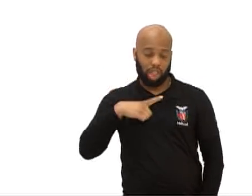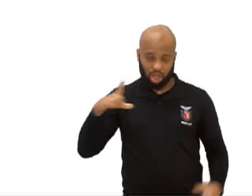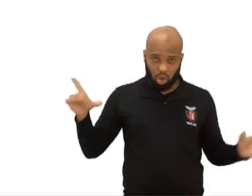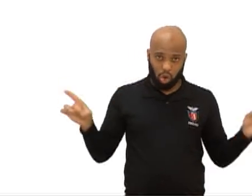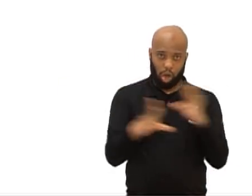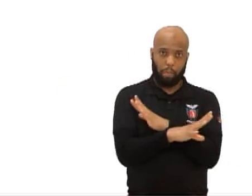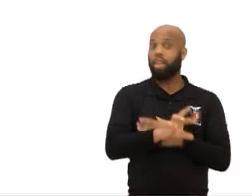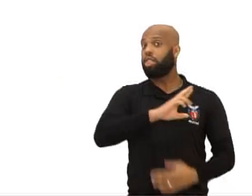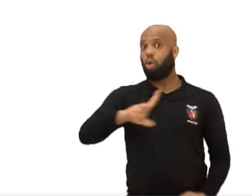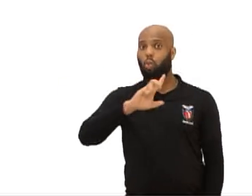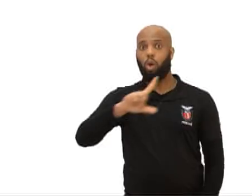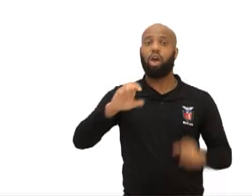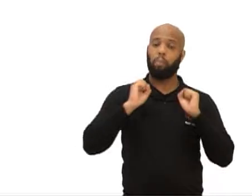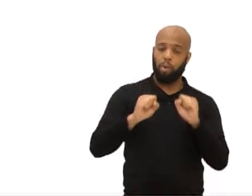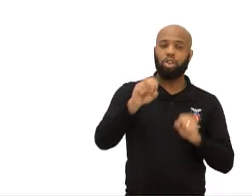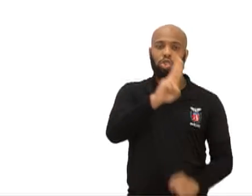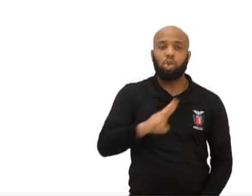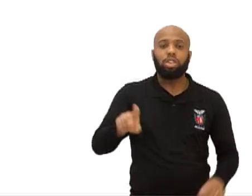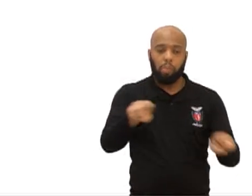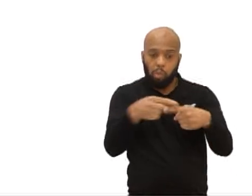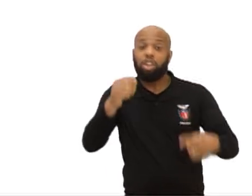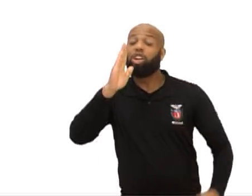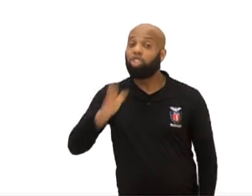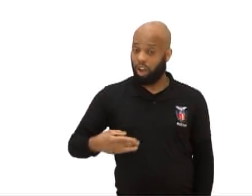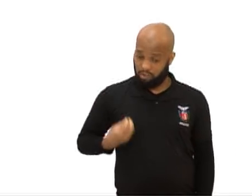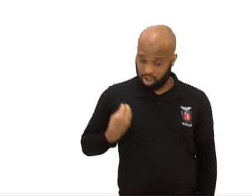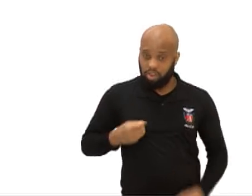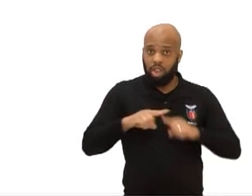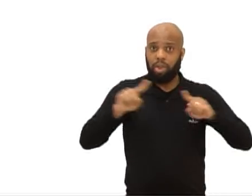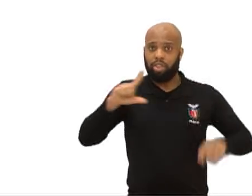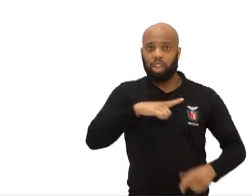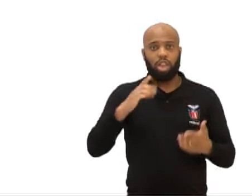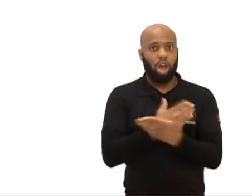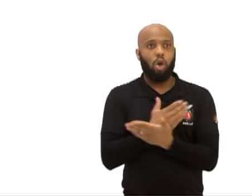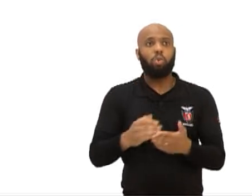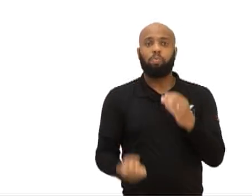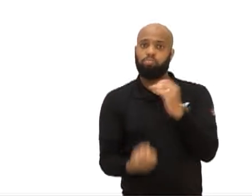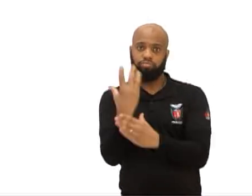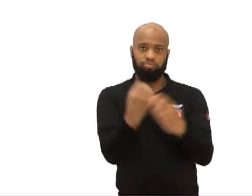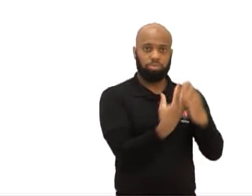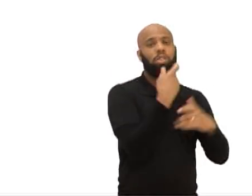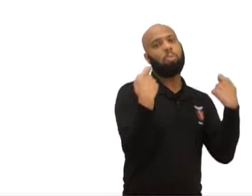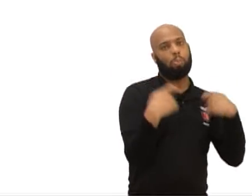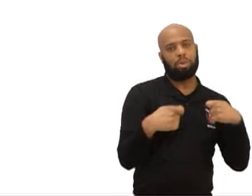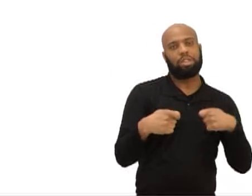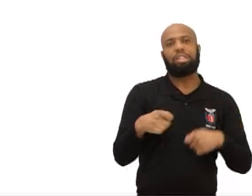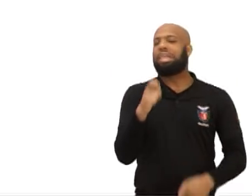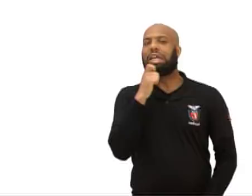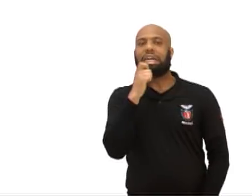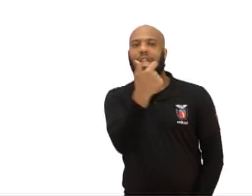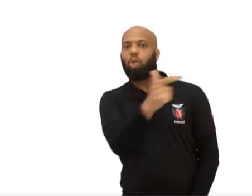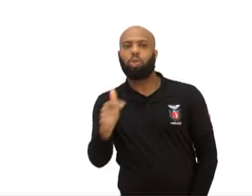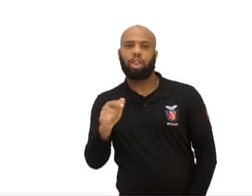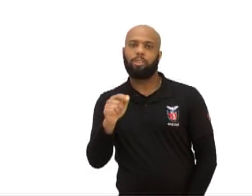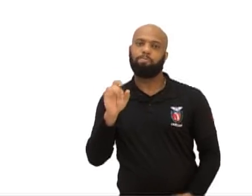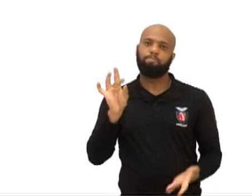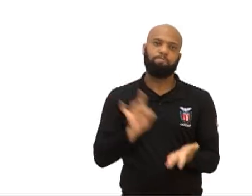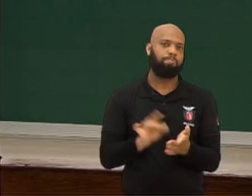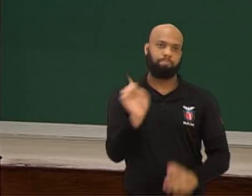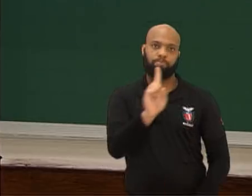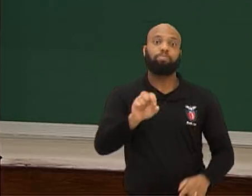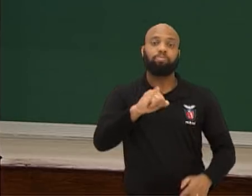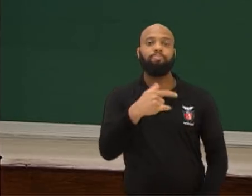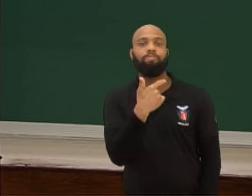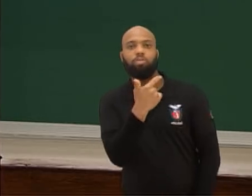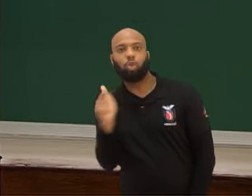pode ser que sejam usadas músicas que já existam, mas pode ser que também sejam necessários sons que ainda não se têm. Caso